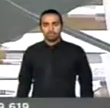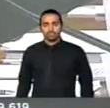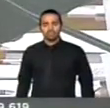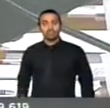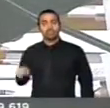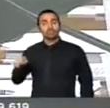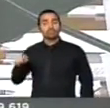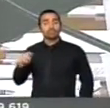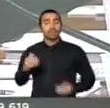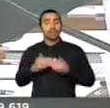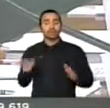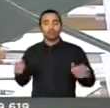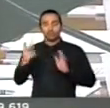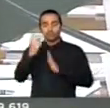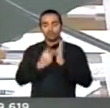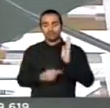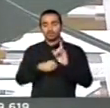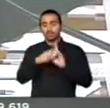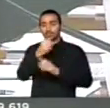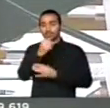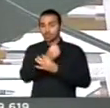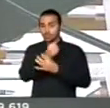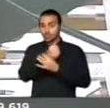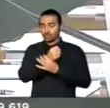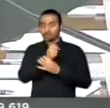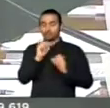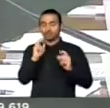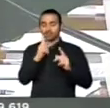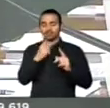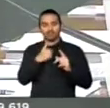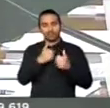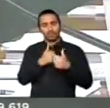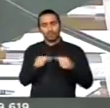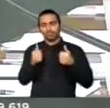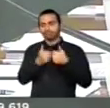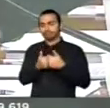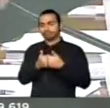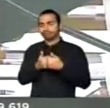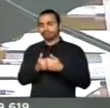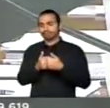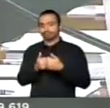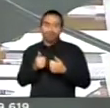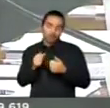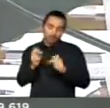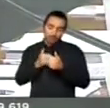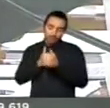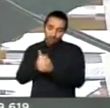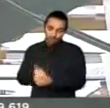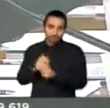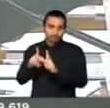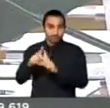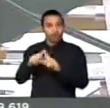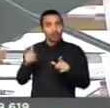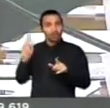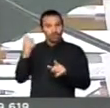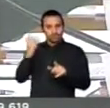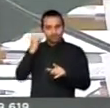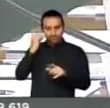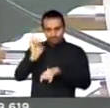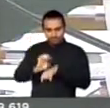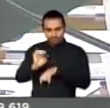lançou lá o Plano Brasil Mais Seguro. E eu acompanhei toda essa trajetória. E tive a oportunidade, eu era deputado estadual, agora,